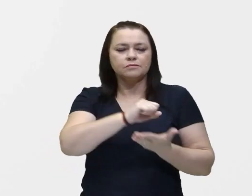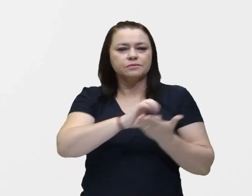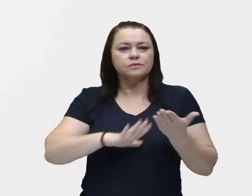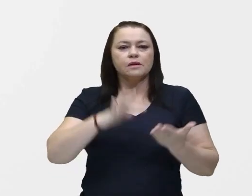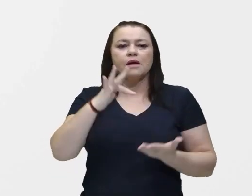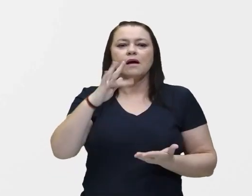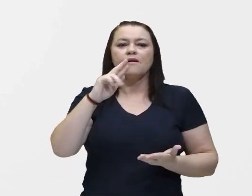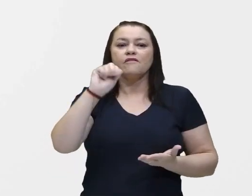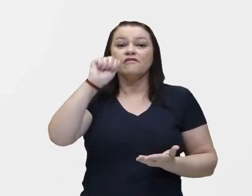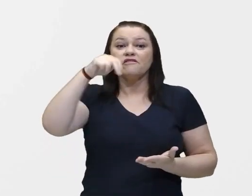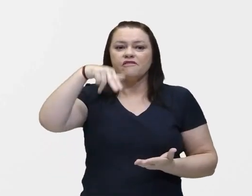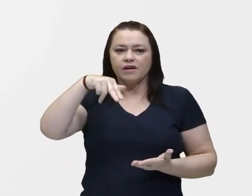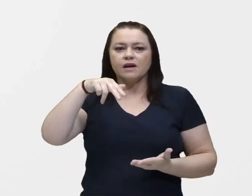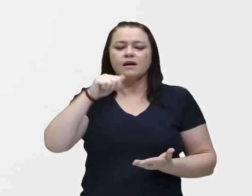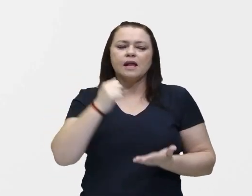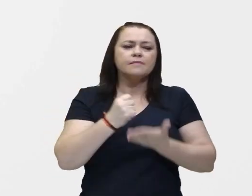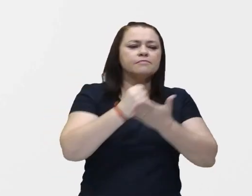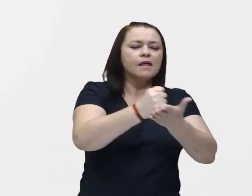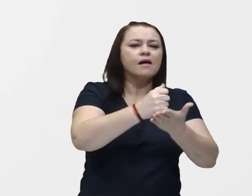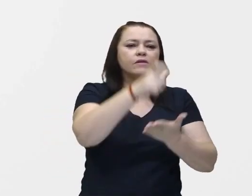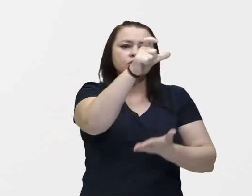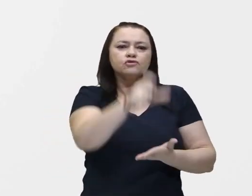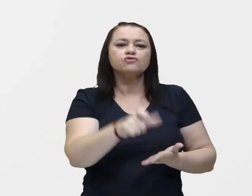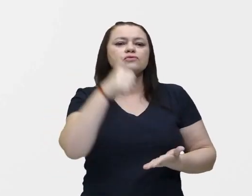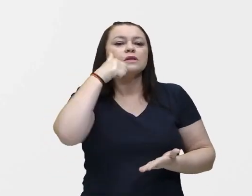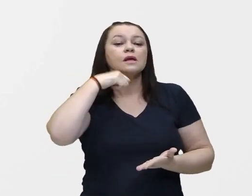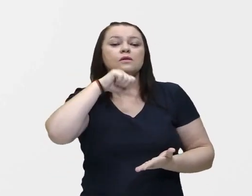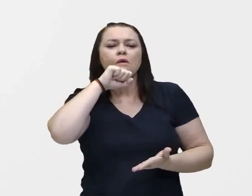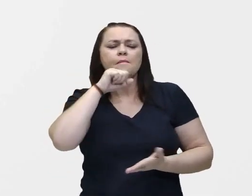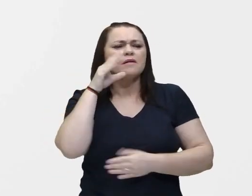sua mãe, a senhora Lopes, na cozinha e ficou